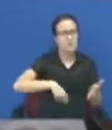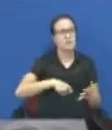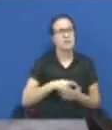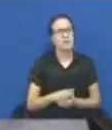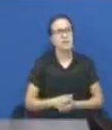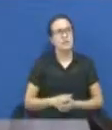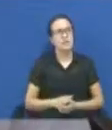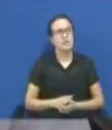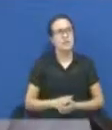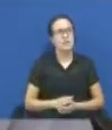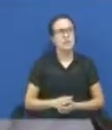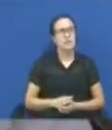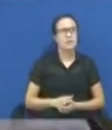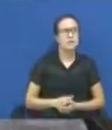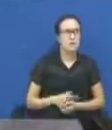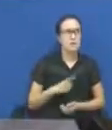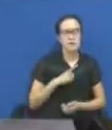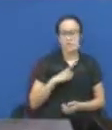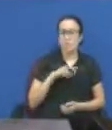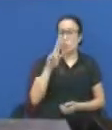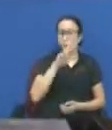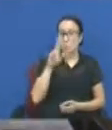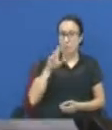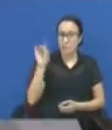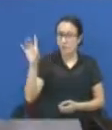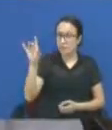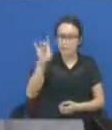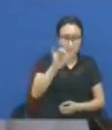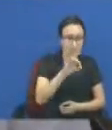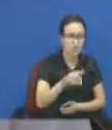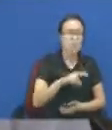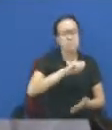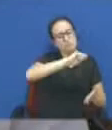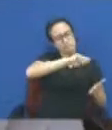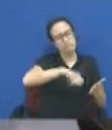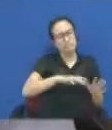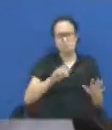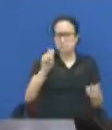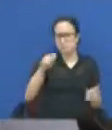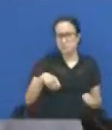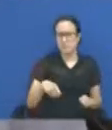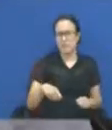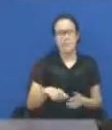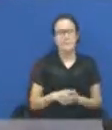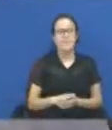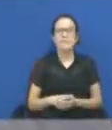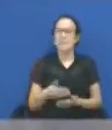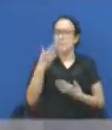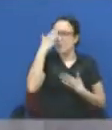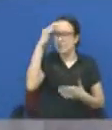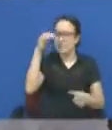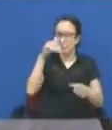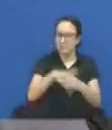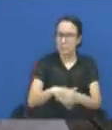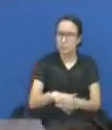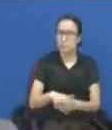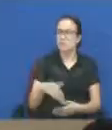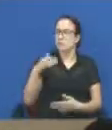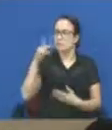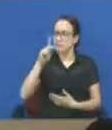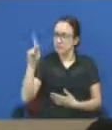à vontade, tem o nome de cada um dos senhores vereadores, e agradeço muito o voto sim por essa moção. Muito obrigado, senhor